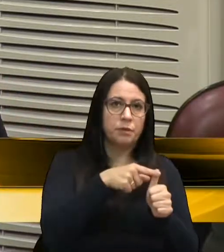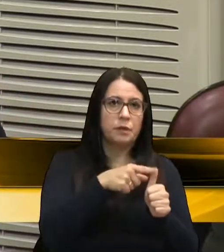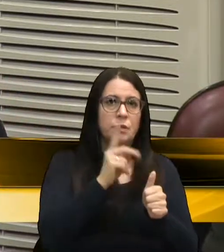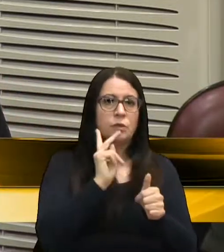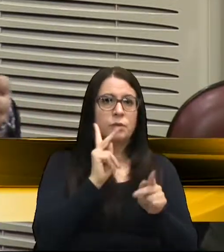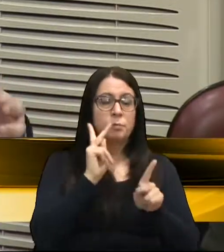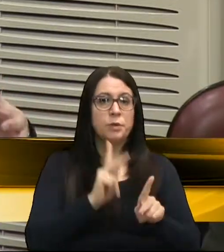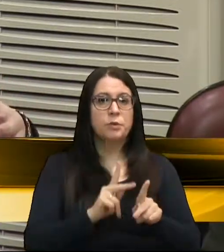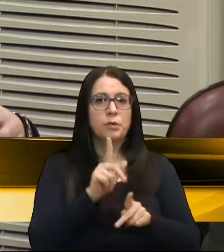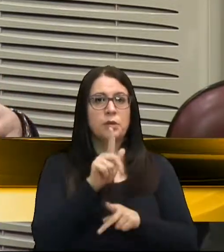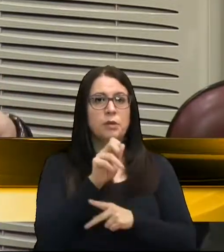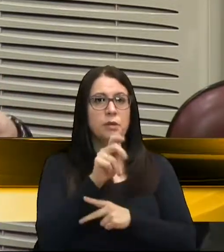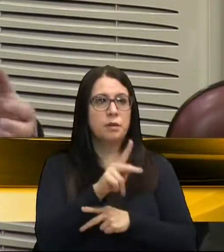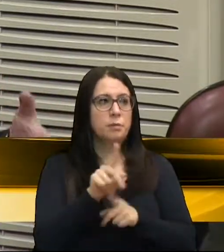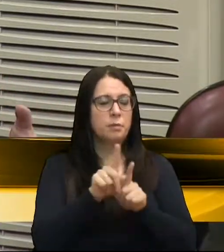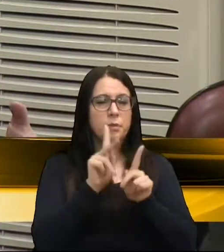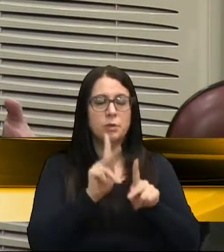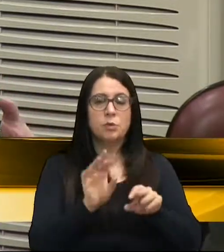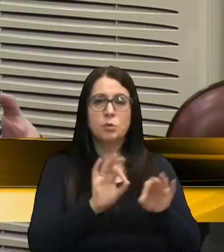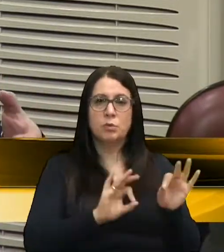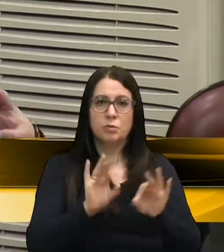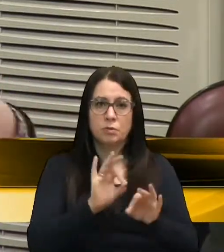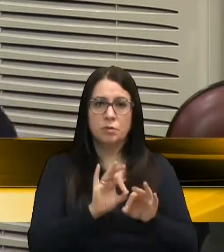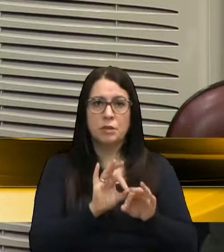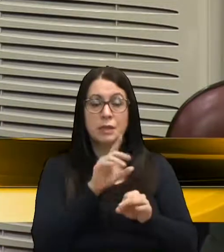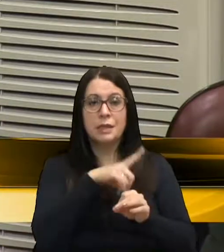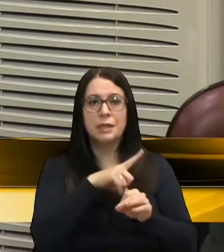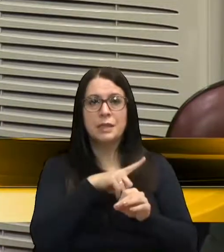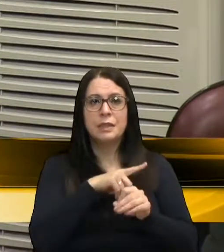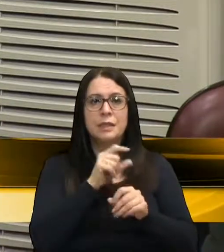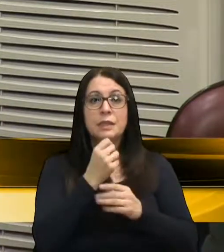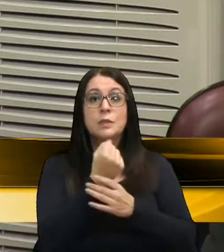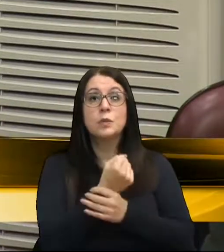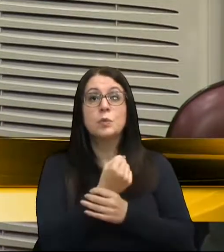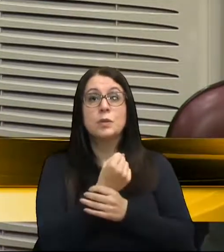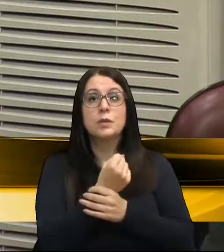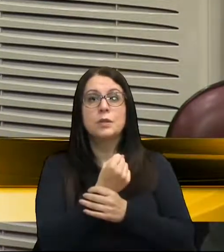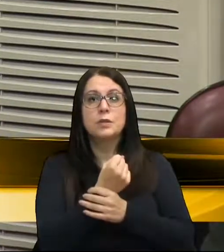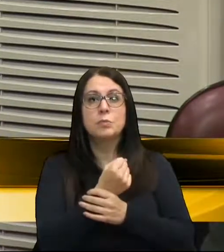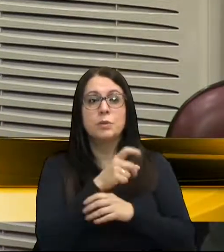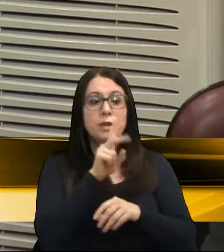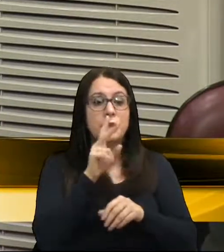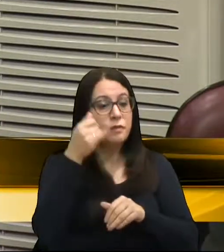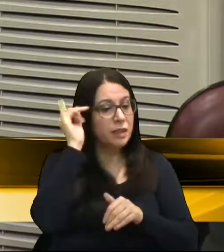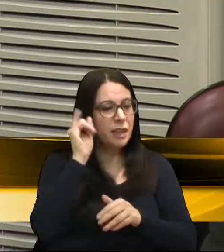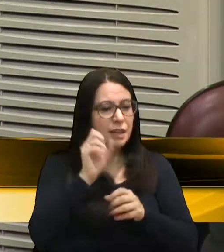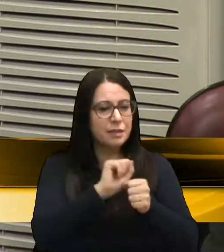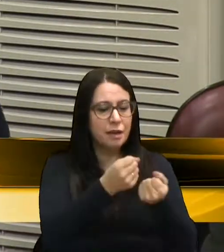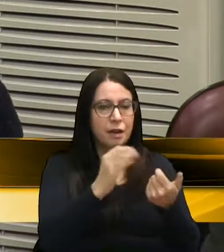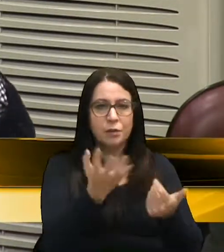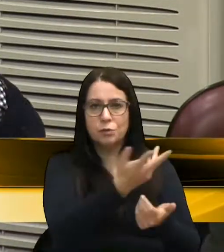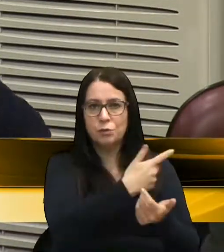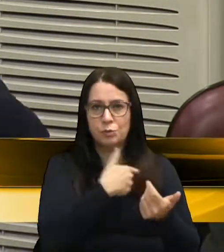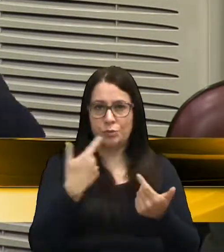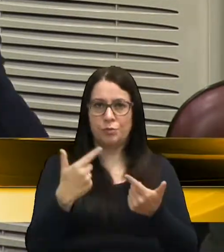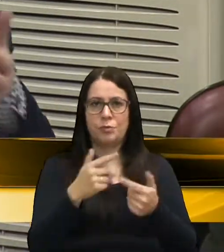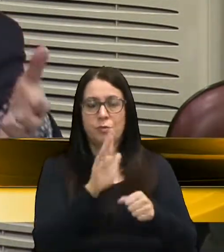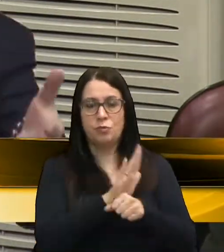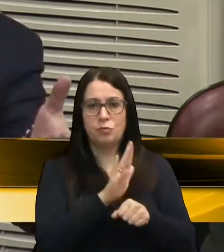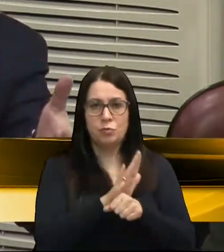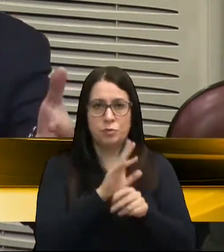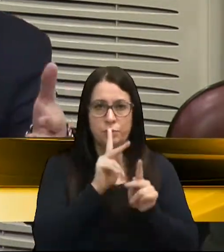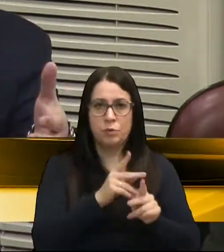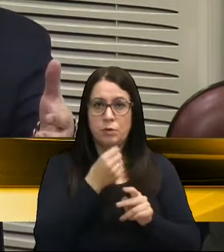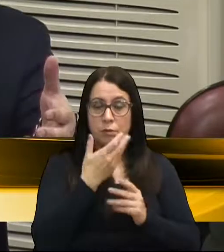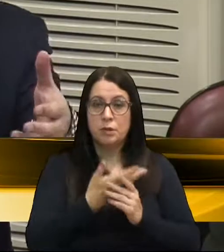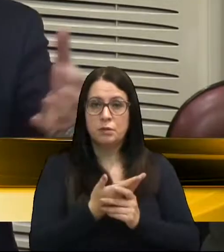o pessoal da Agapia está por lá e é um pessoal organizado, eles têm a questão da segurança da depredação daquelas áreas. Auxiliam nisso. Pessoas de